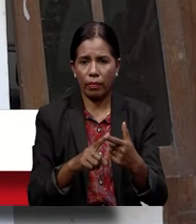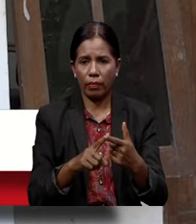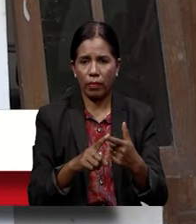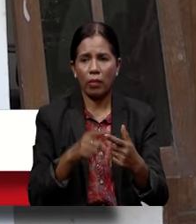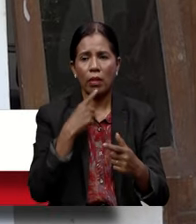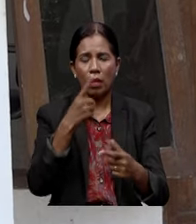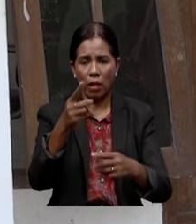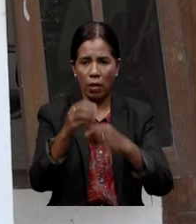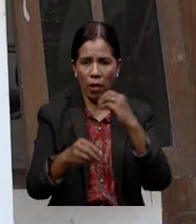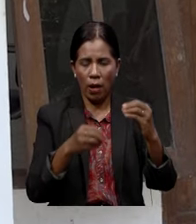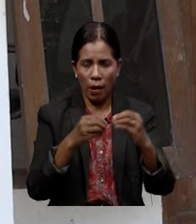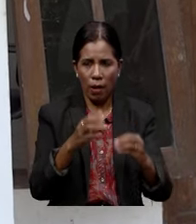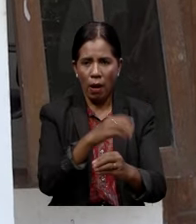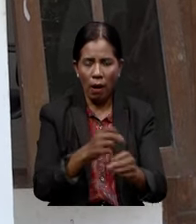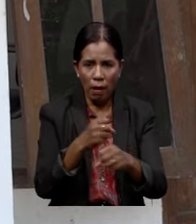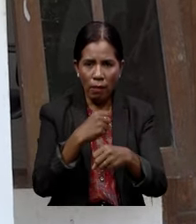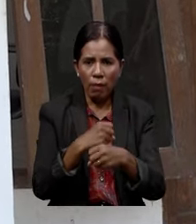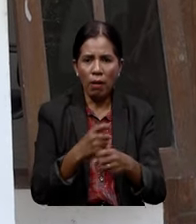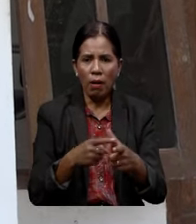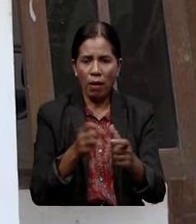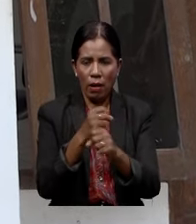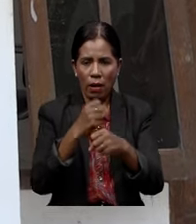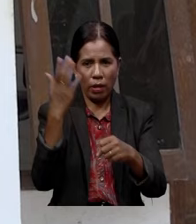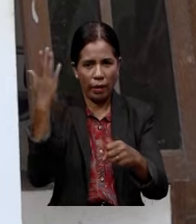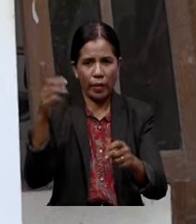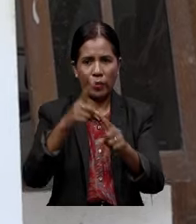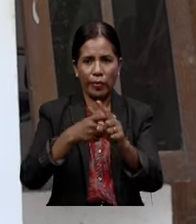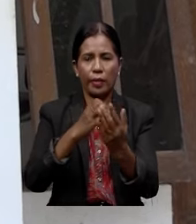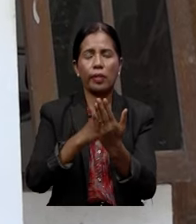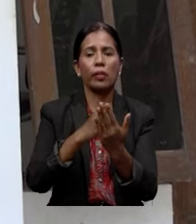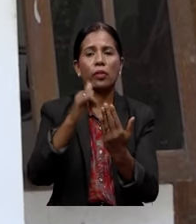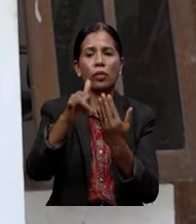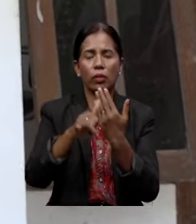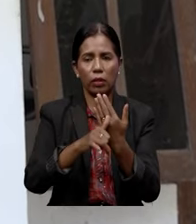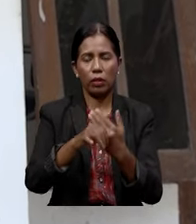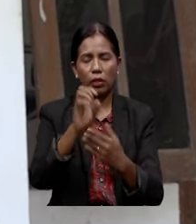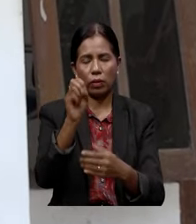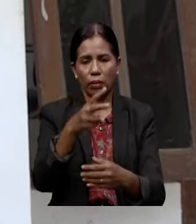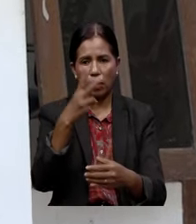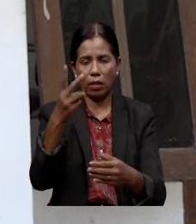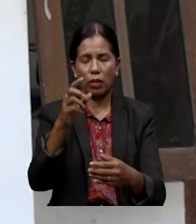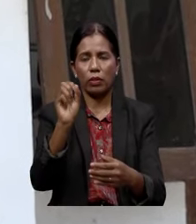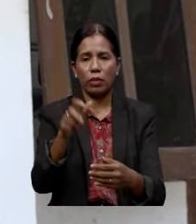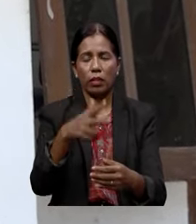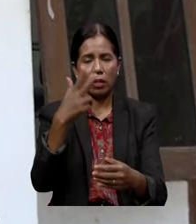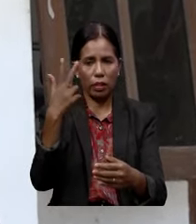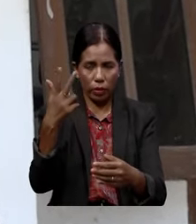até tem que produção da prova, né, bem, halo, e o fulano junho, né, dia 11, dia 2, dia 14, né,